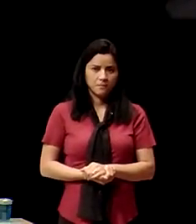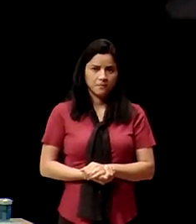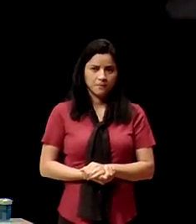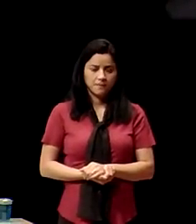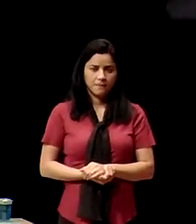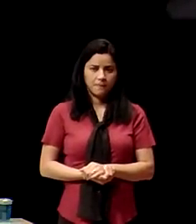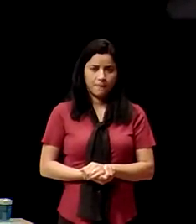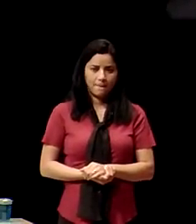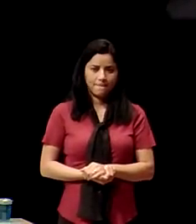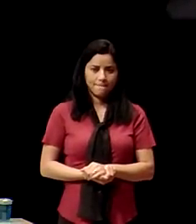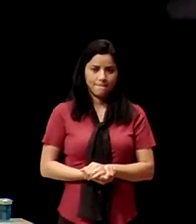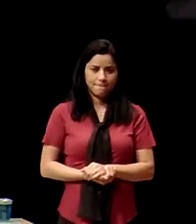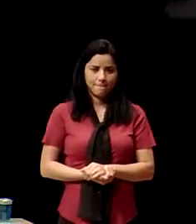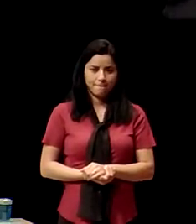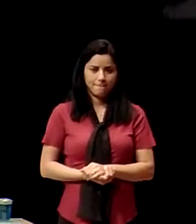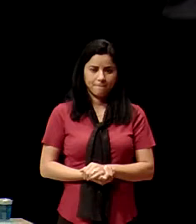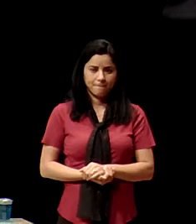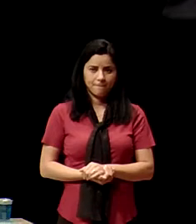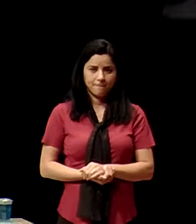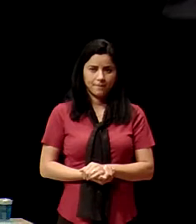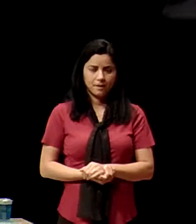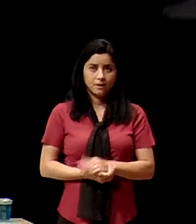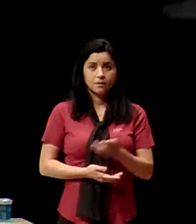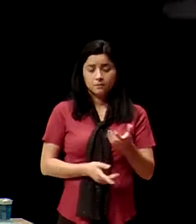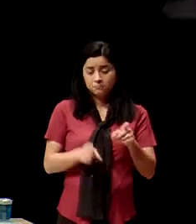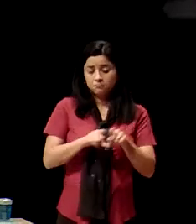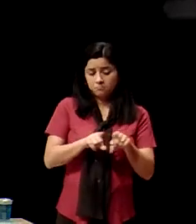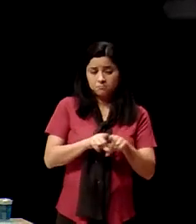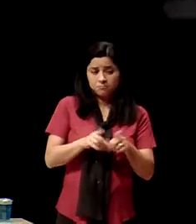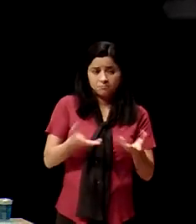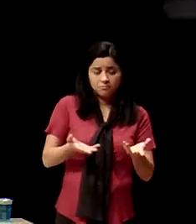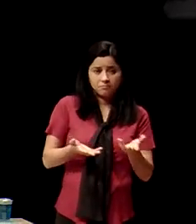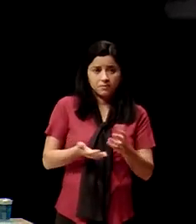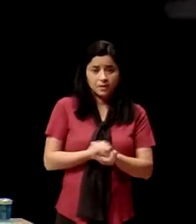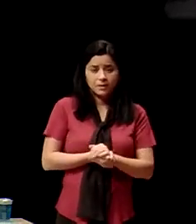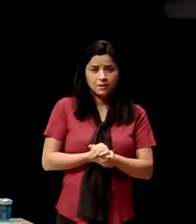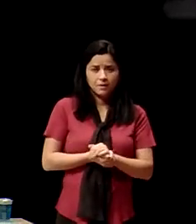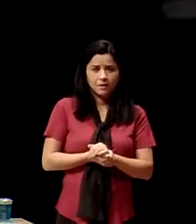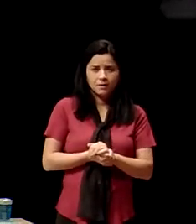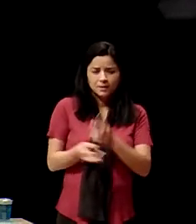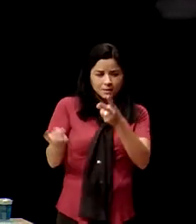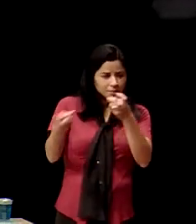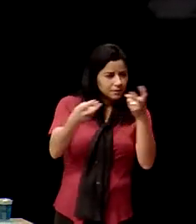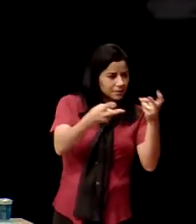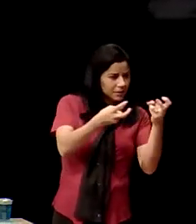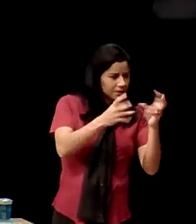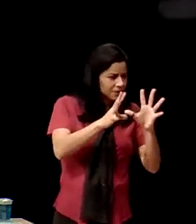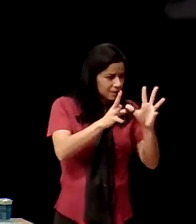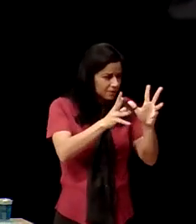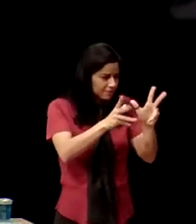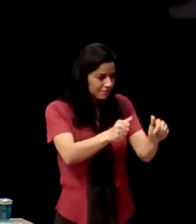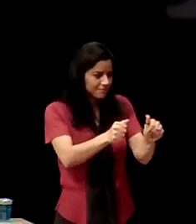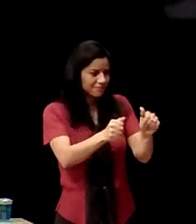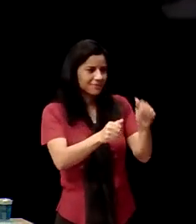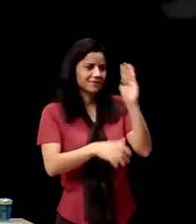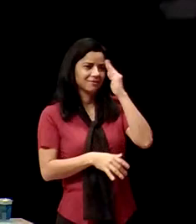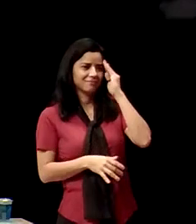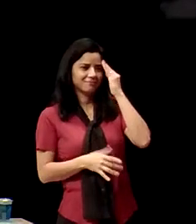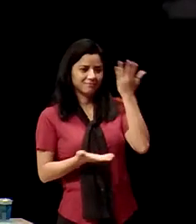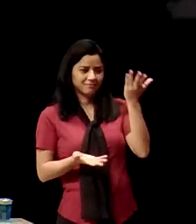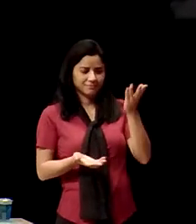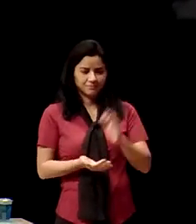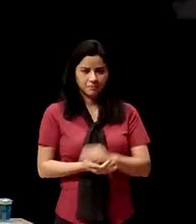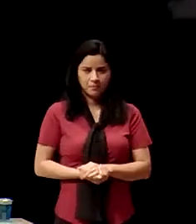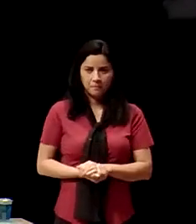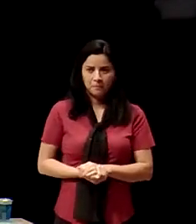comprehensively in the light of a general view. E também com uma visão geral de compreensão.